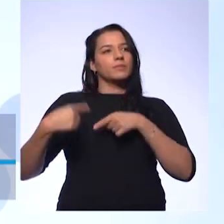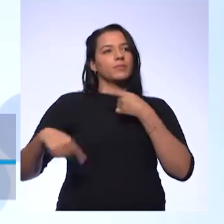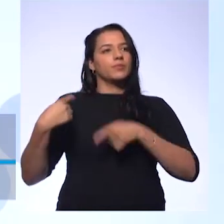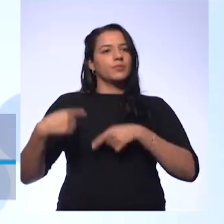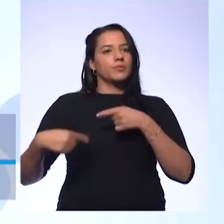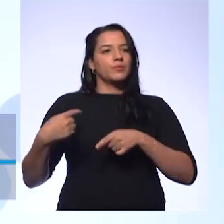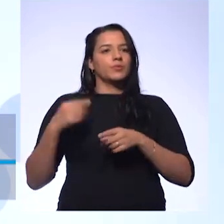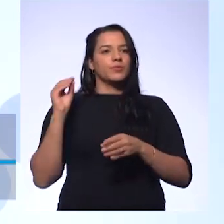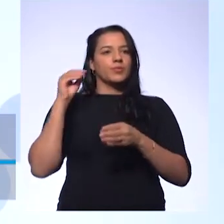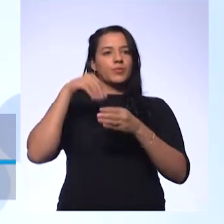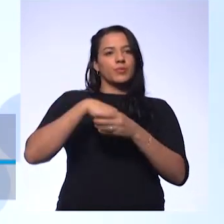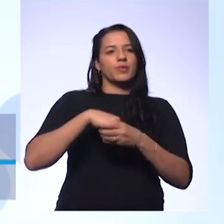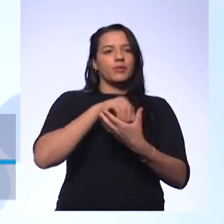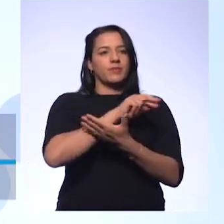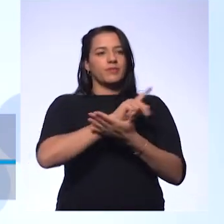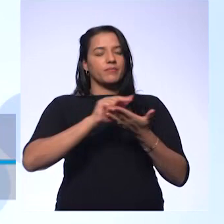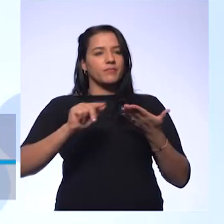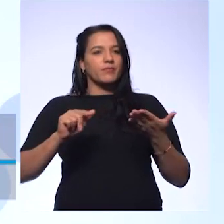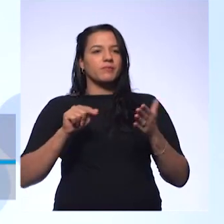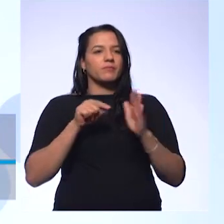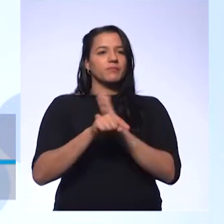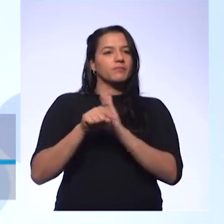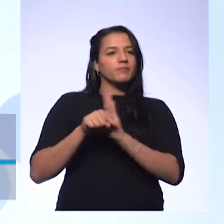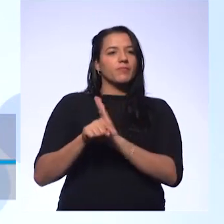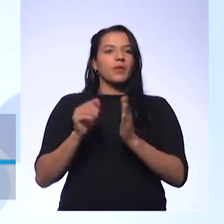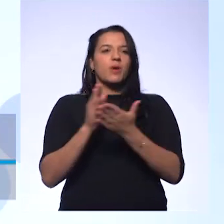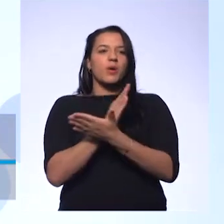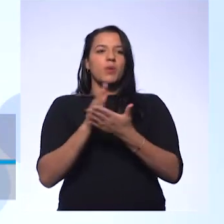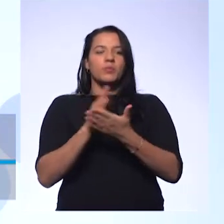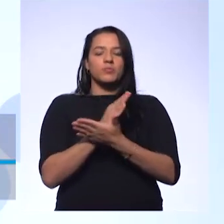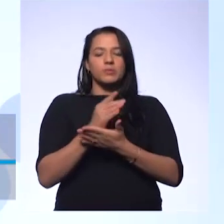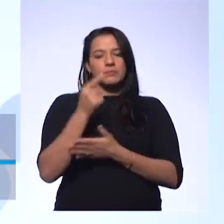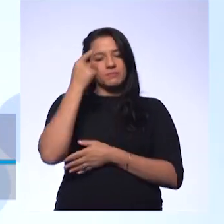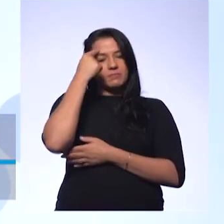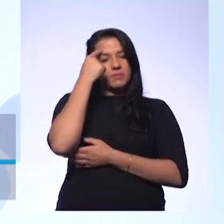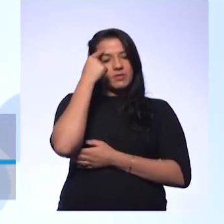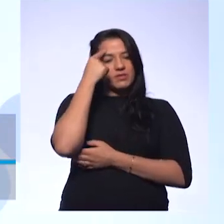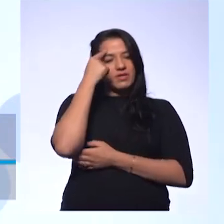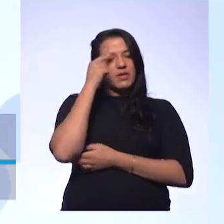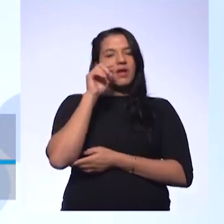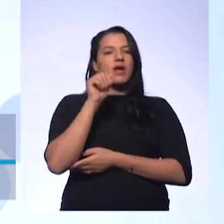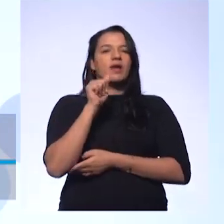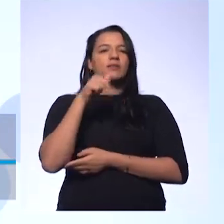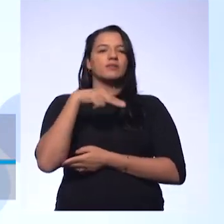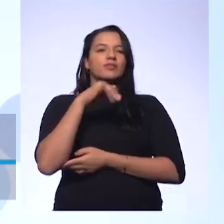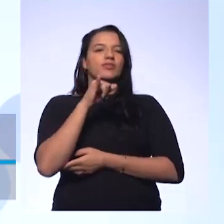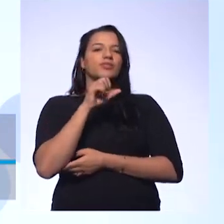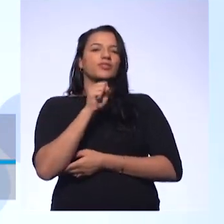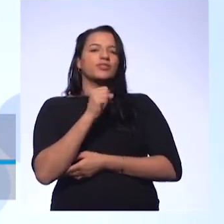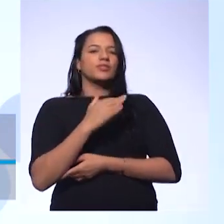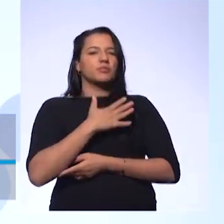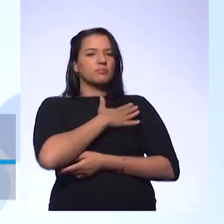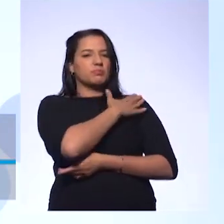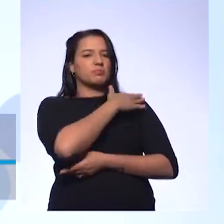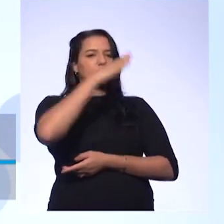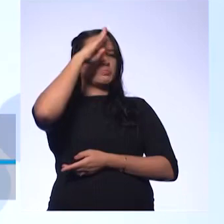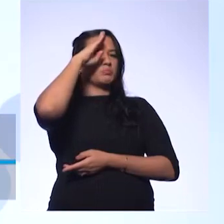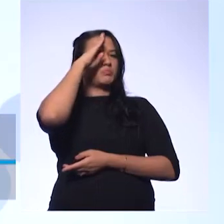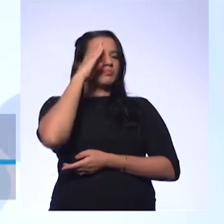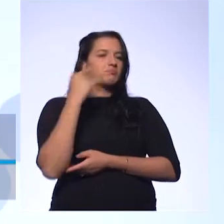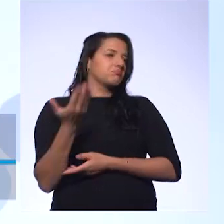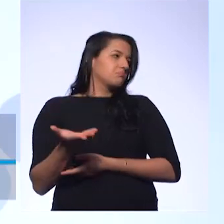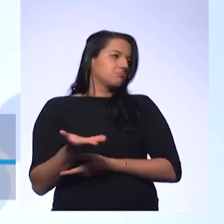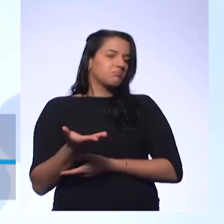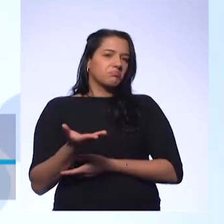várias questões ali, que se a gente analisar bem, tem umas coisas que não tem nem muito sentido, de, por exemplo, anistia aos tenentes, né? Tudo